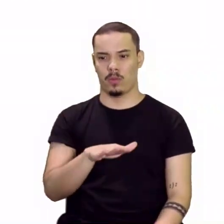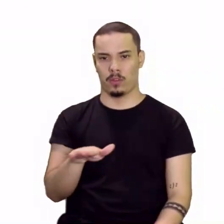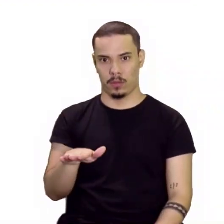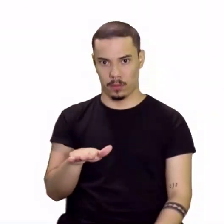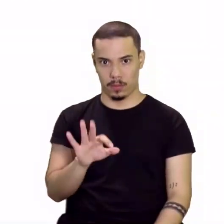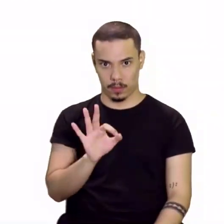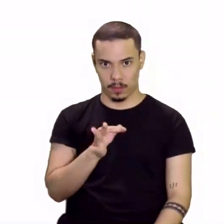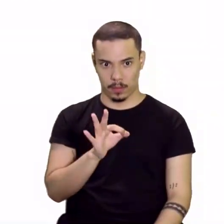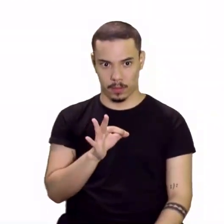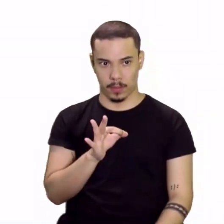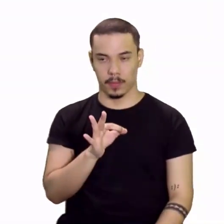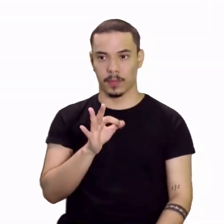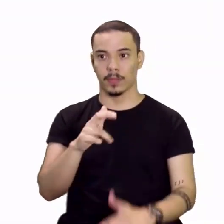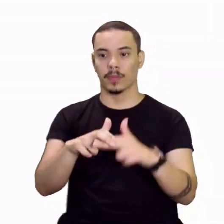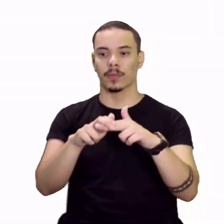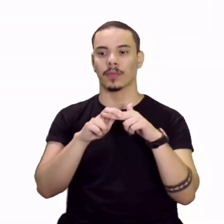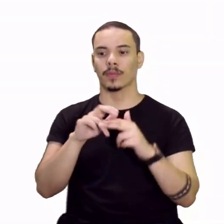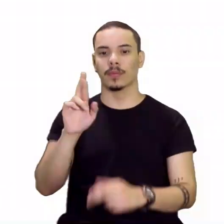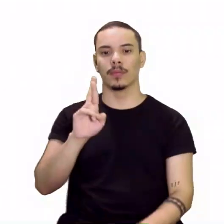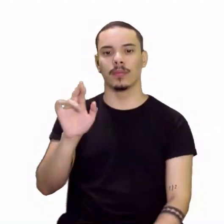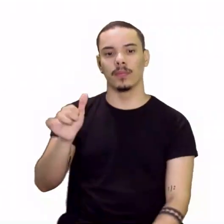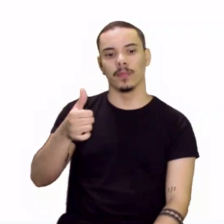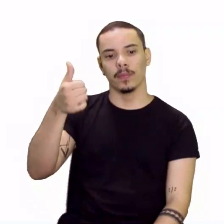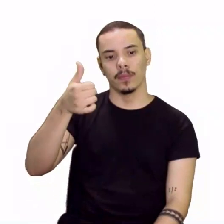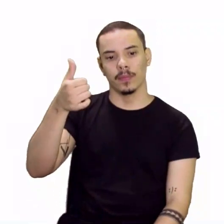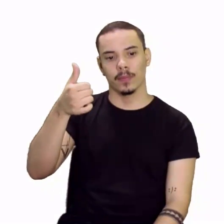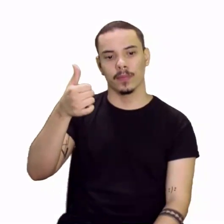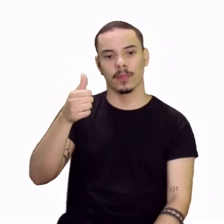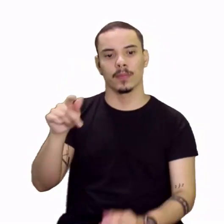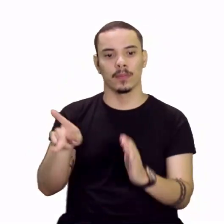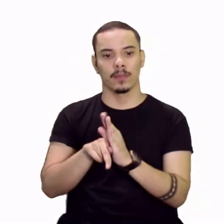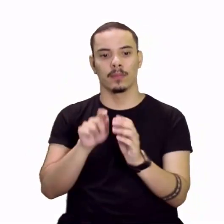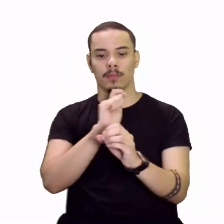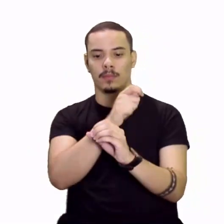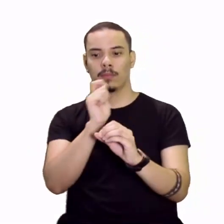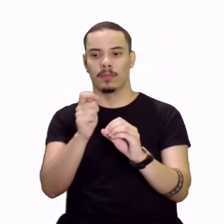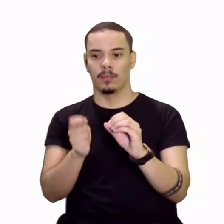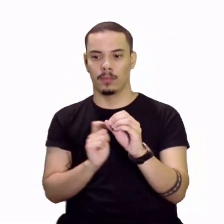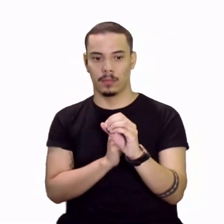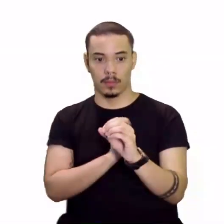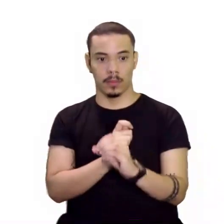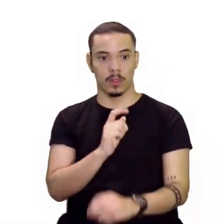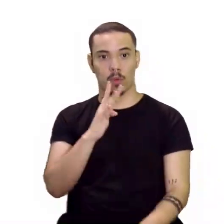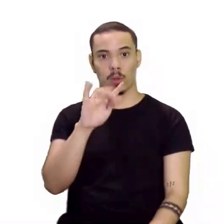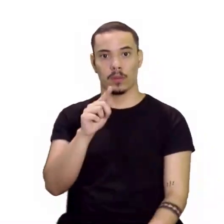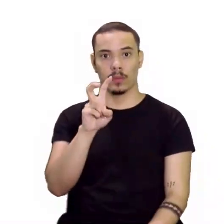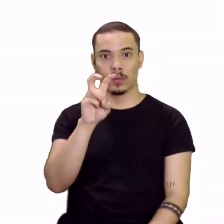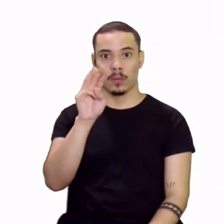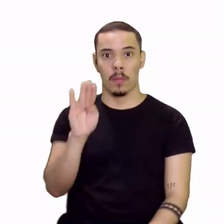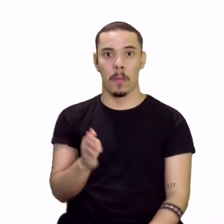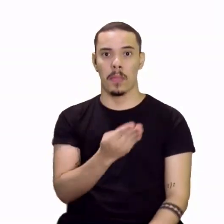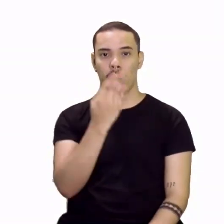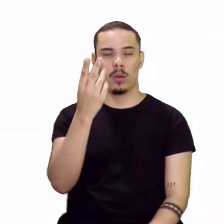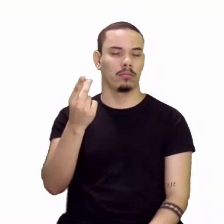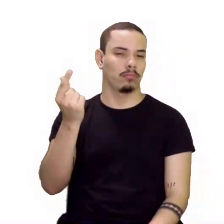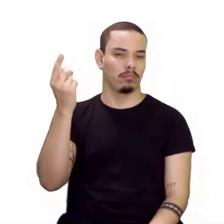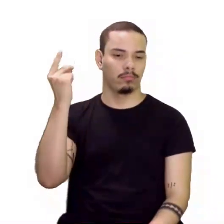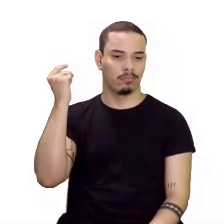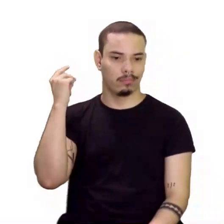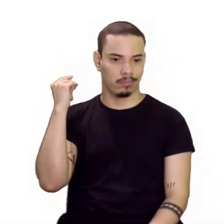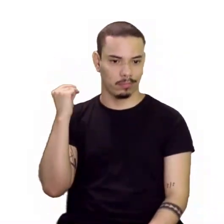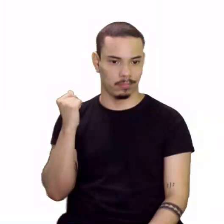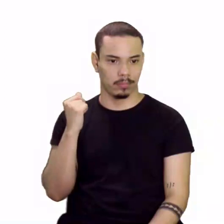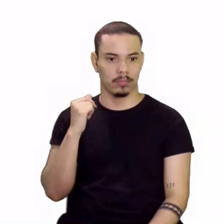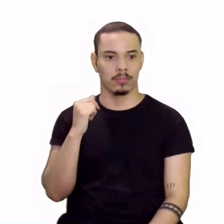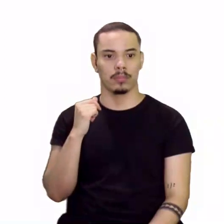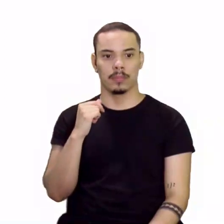finalzinho, tá? Portanto, quem é o primeiro? Arqueozoico, 4,5 bilhões de anos. Aqui é